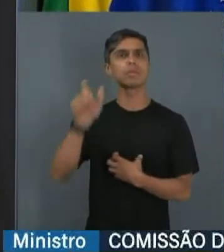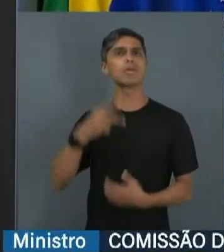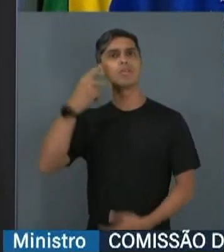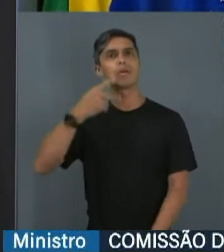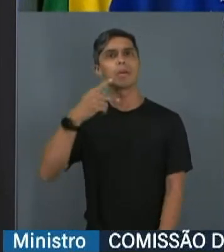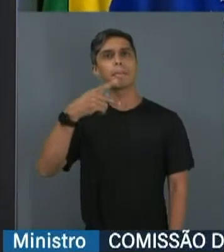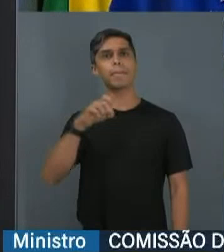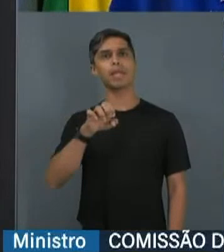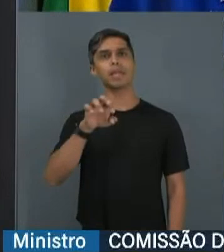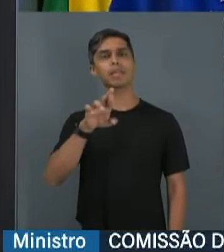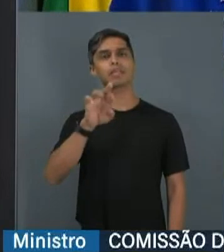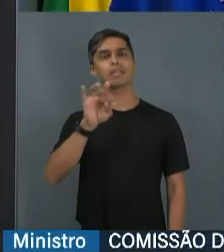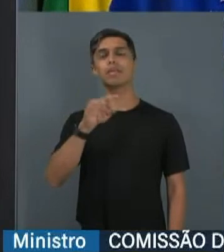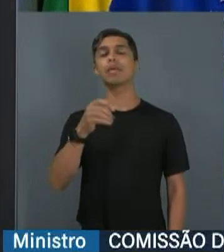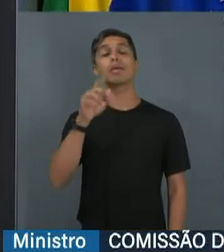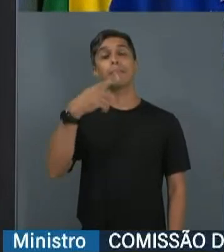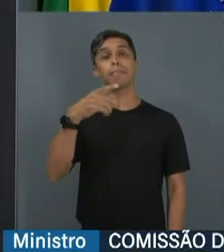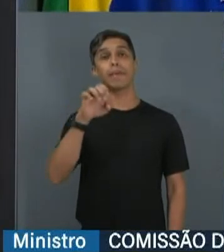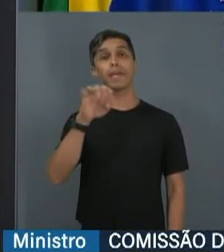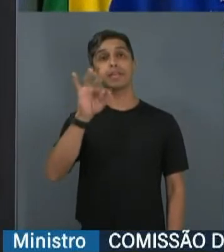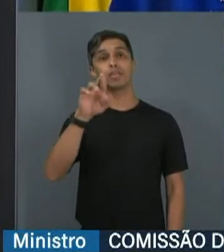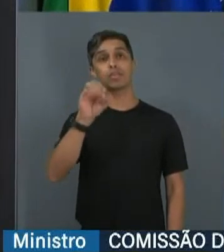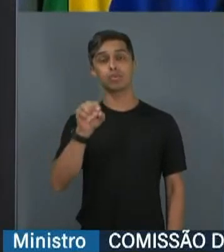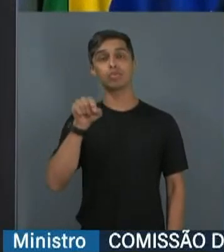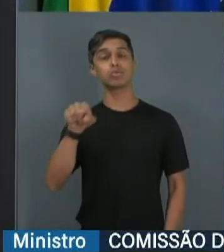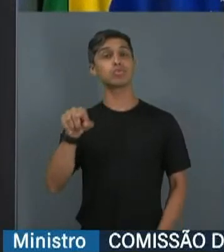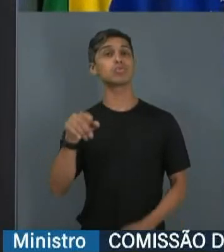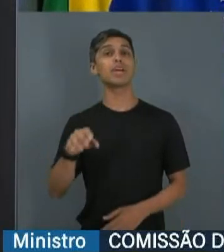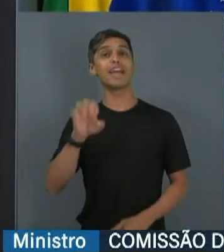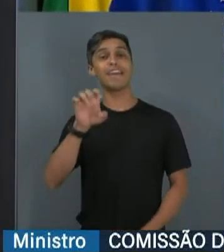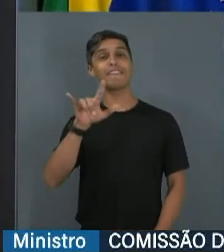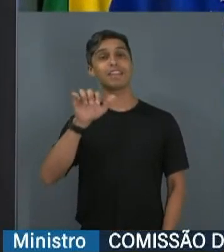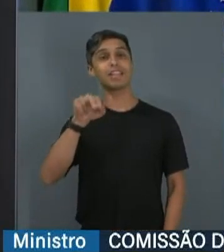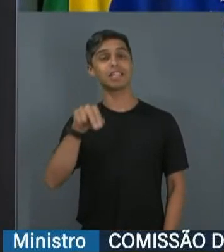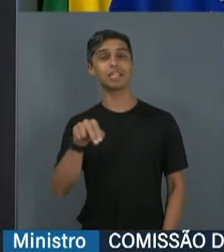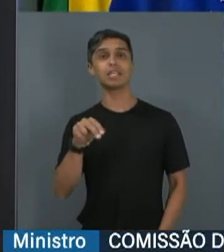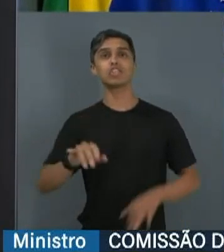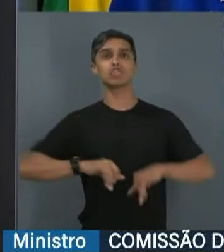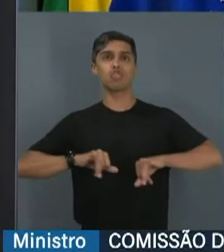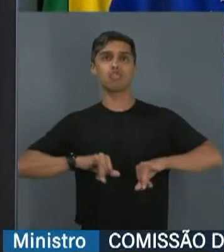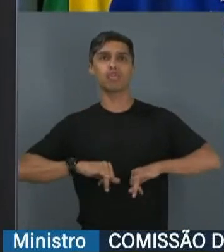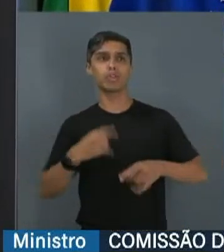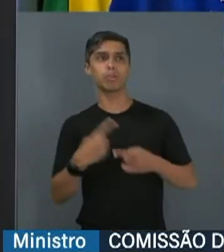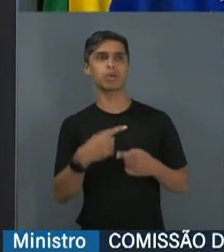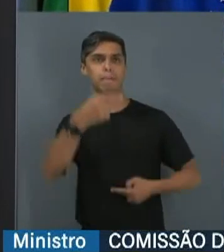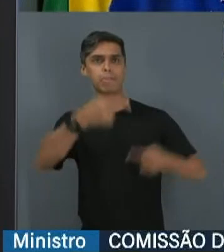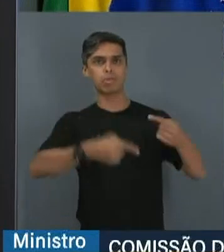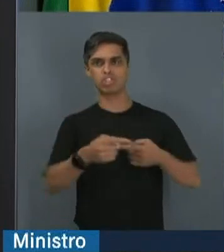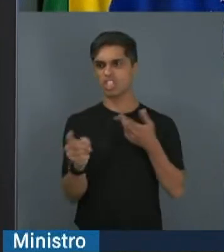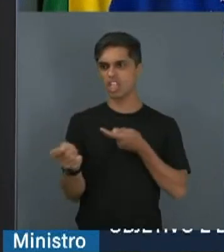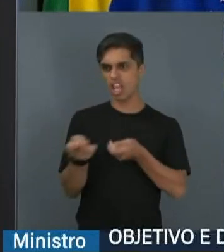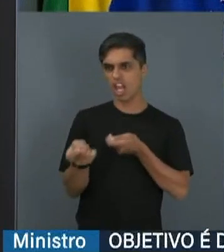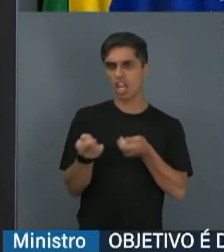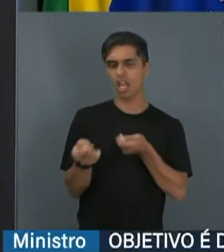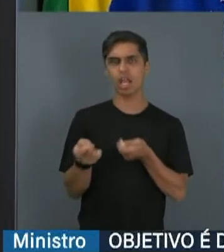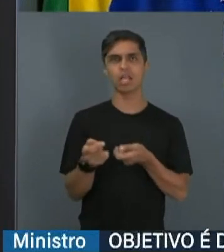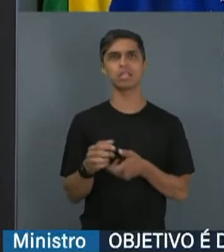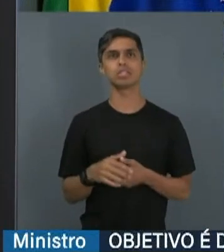Petrus Evelyn está sofrendo na mão dos políticos que dominam